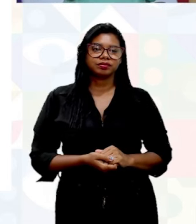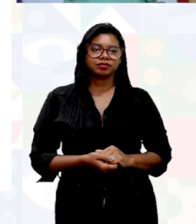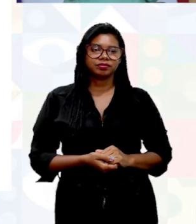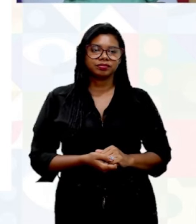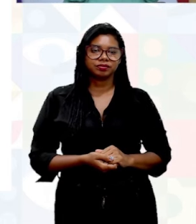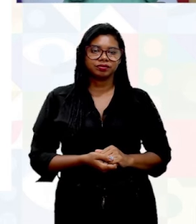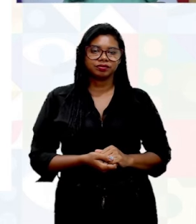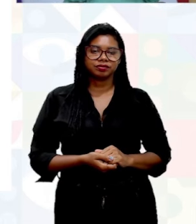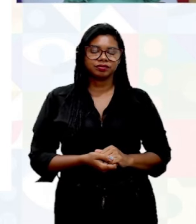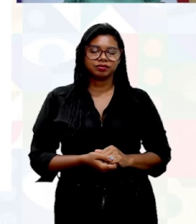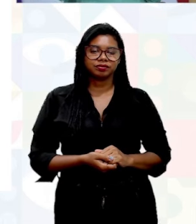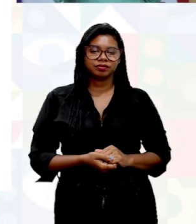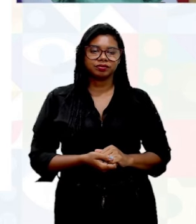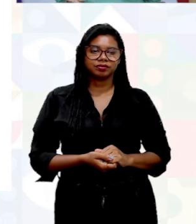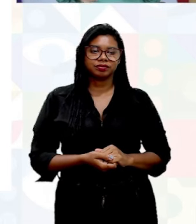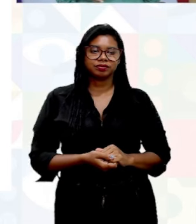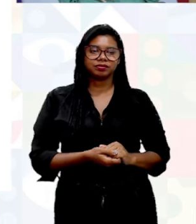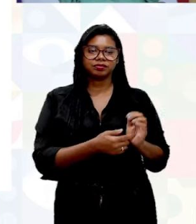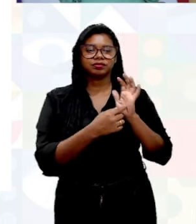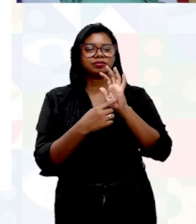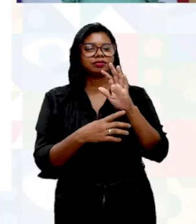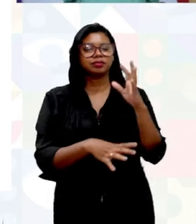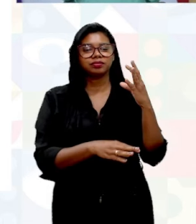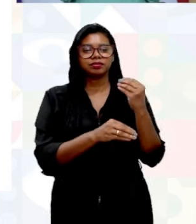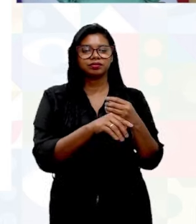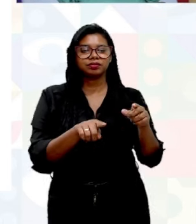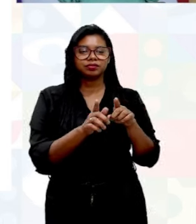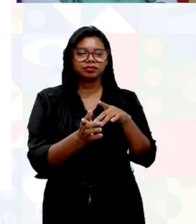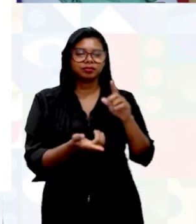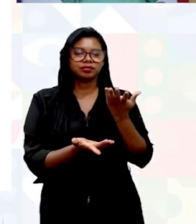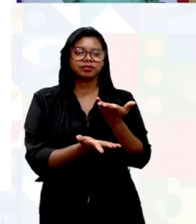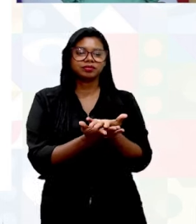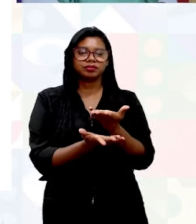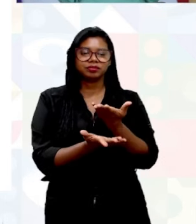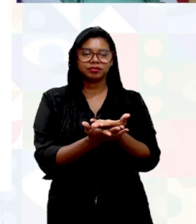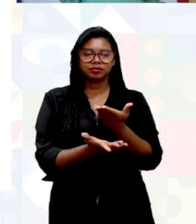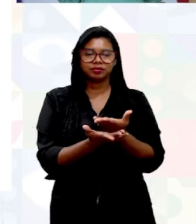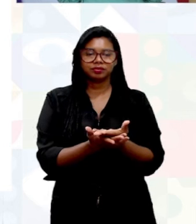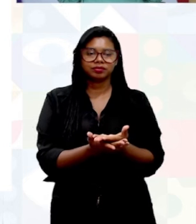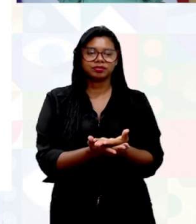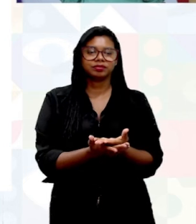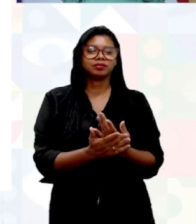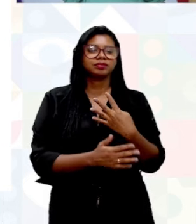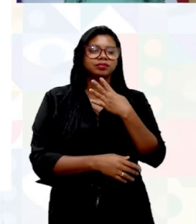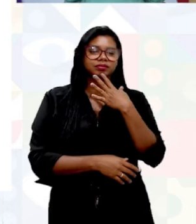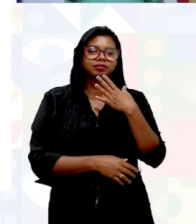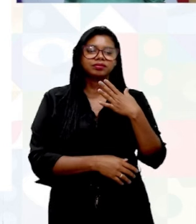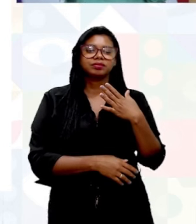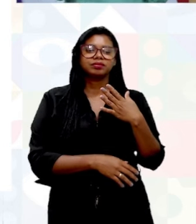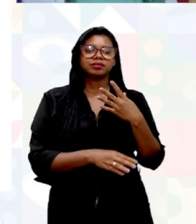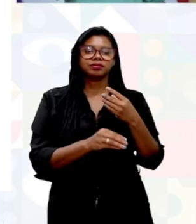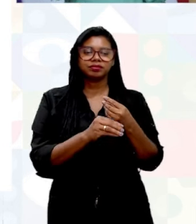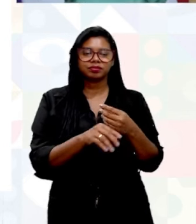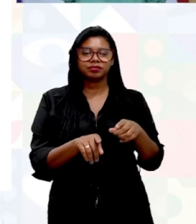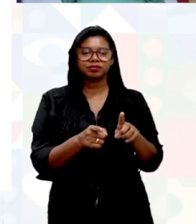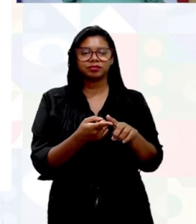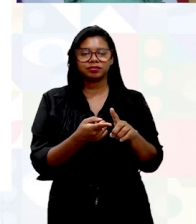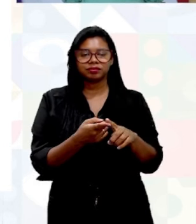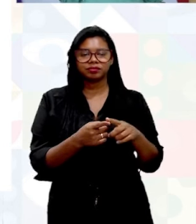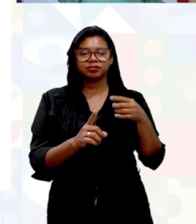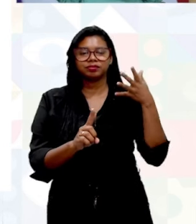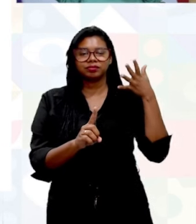tentar ganhar alguma vantagem, sim, estudar, sem ter algum tipo de conhecimento sobre aquele assunto que ele vai abordar